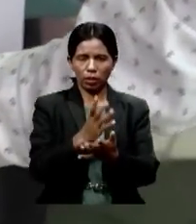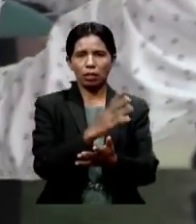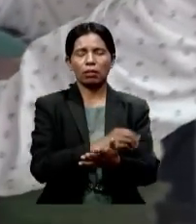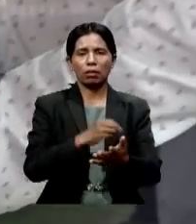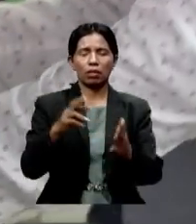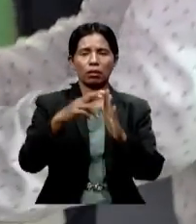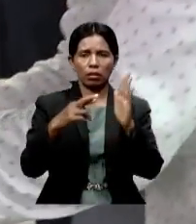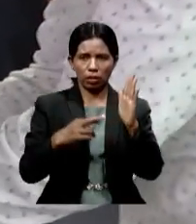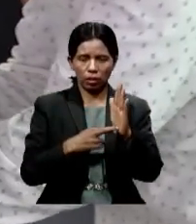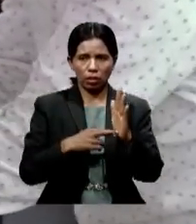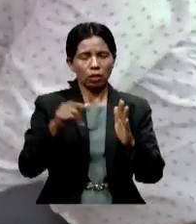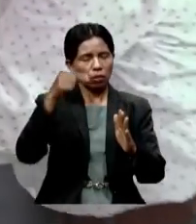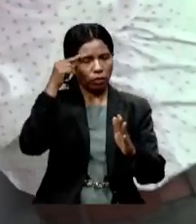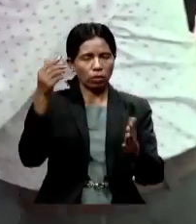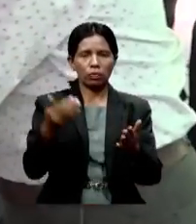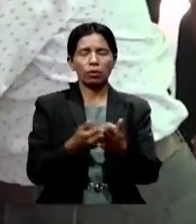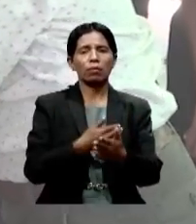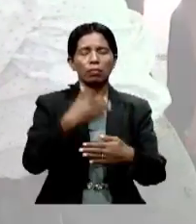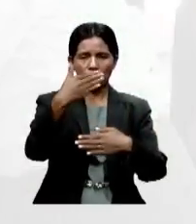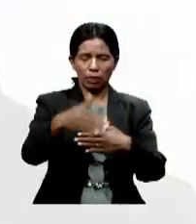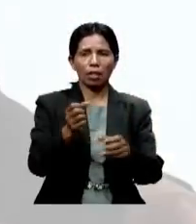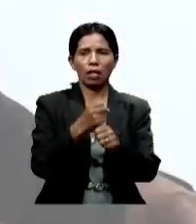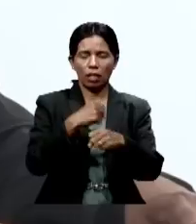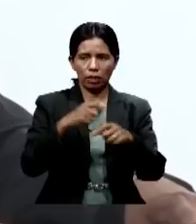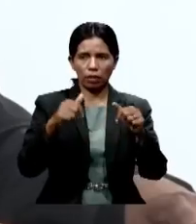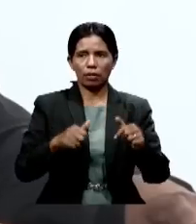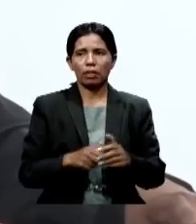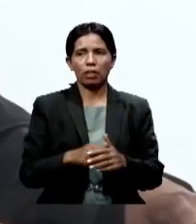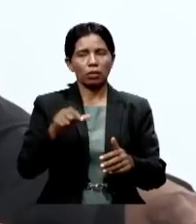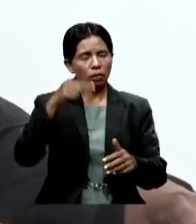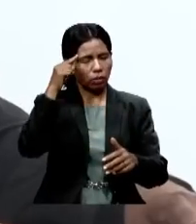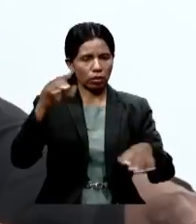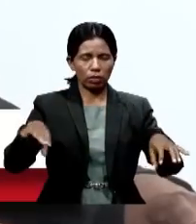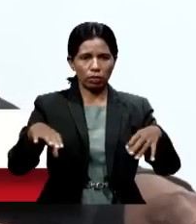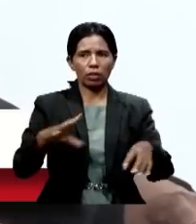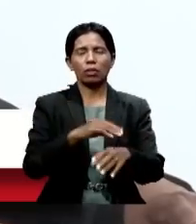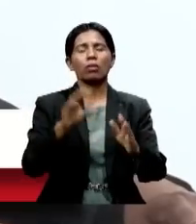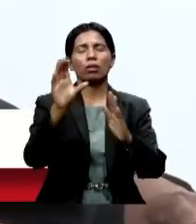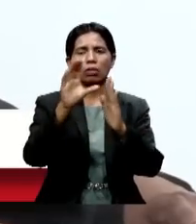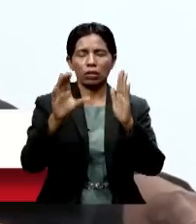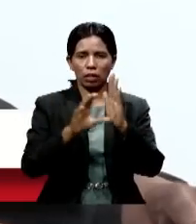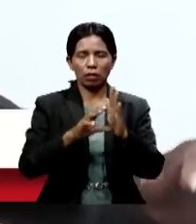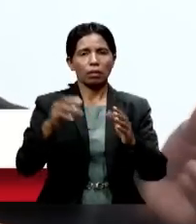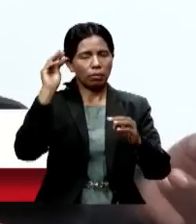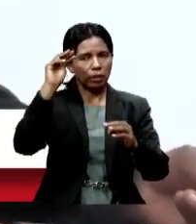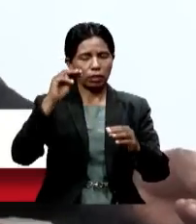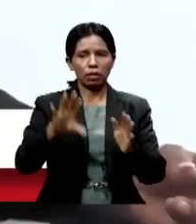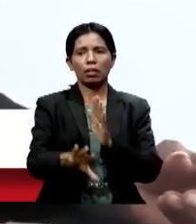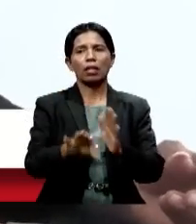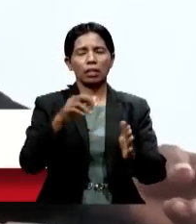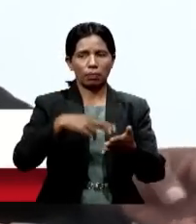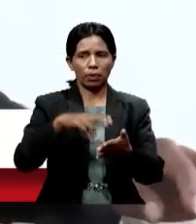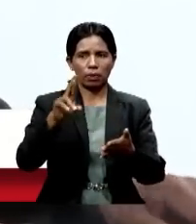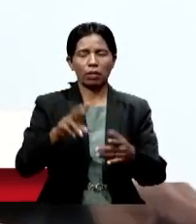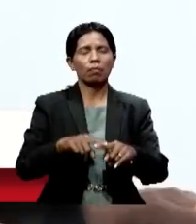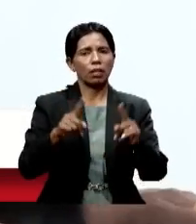O Governo foi mais bem rápido. E é, o Governo se esforça, mas o Conselho Ministro está na aprovação. Mas bem,